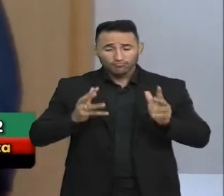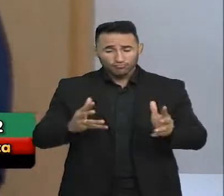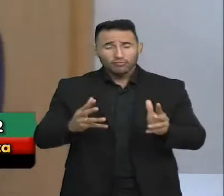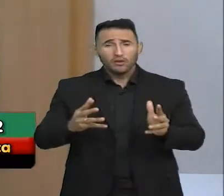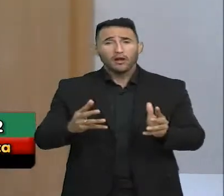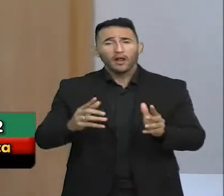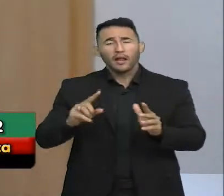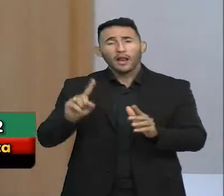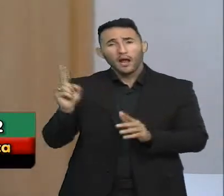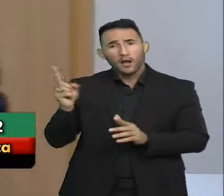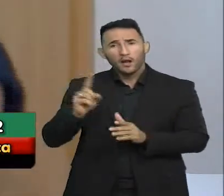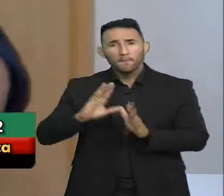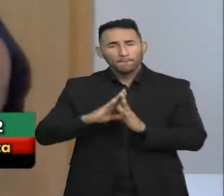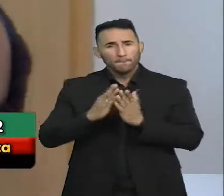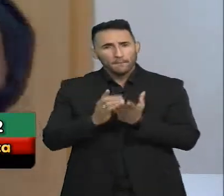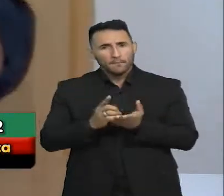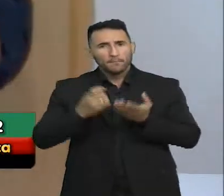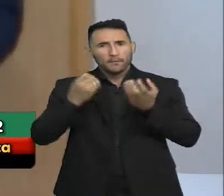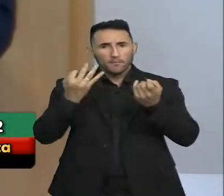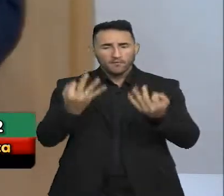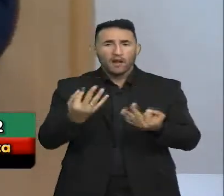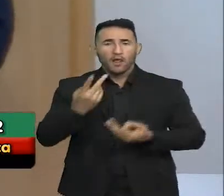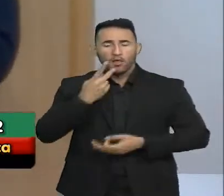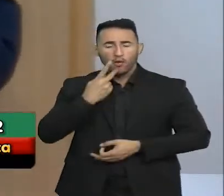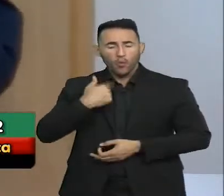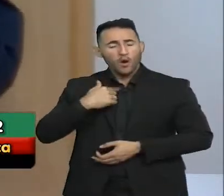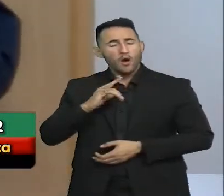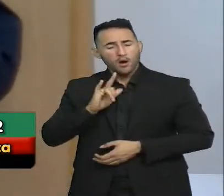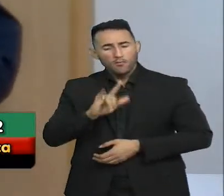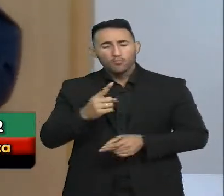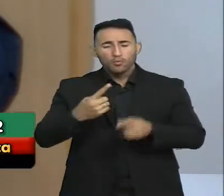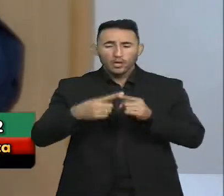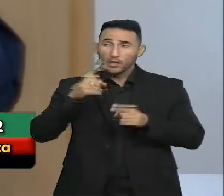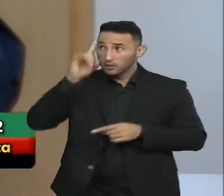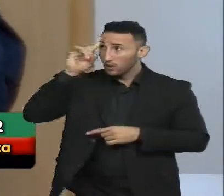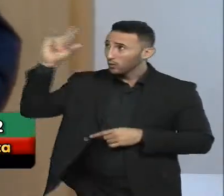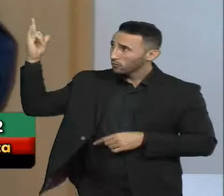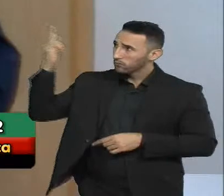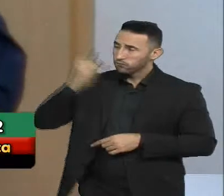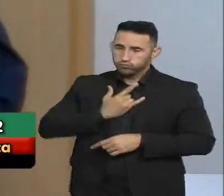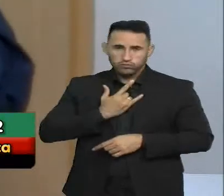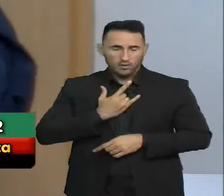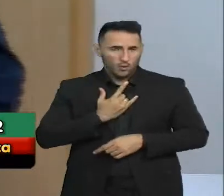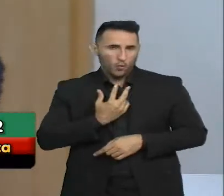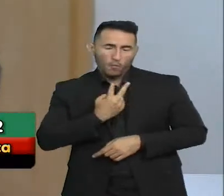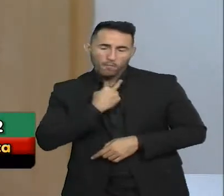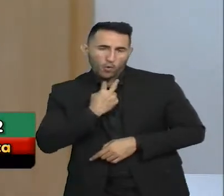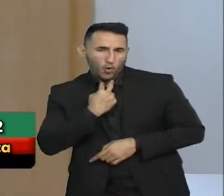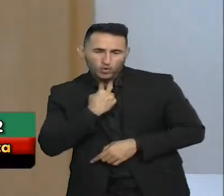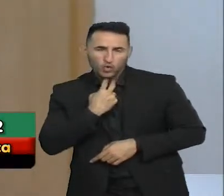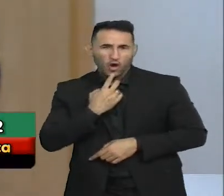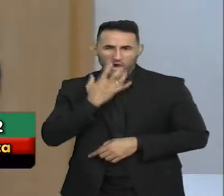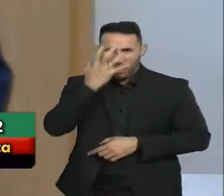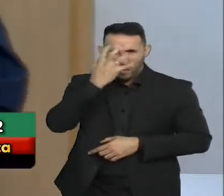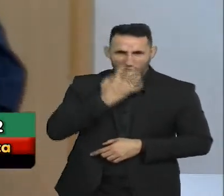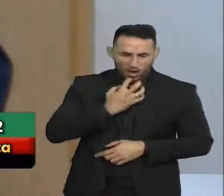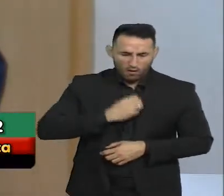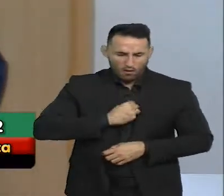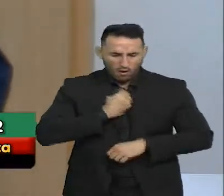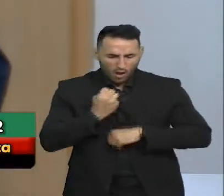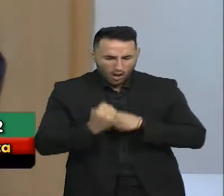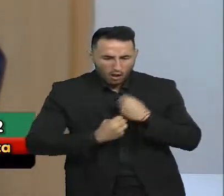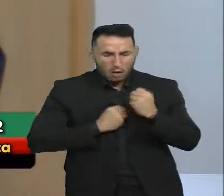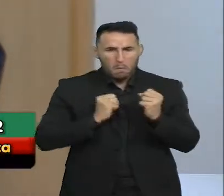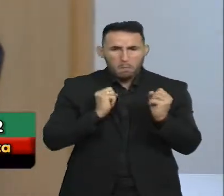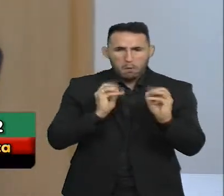1 Coríntios que eu amo porque Deus me amou. Eu não posso agir com ódio e eu não posso